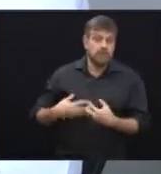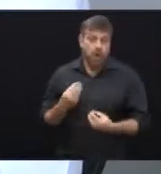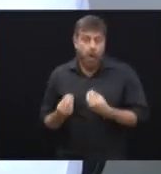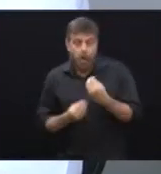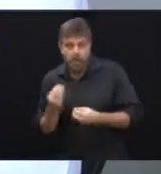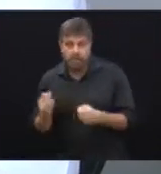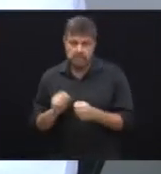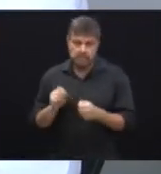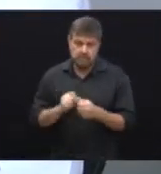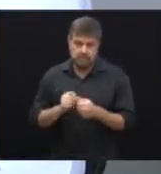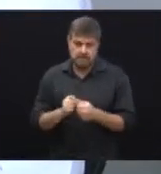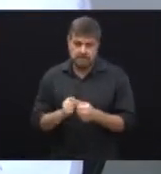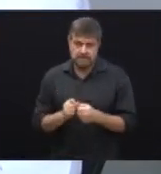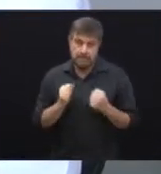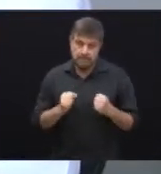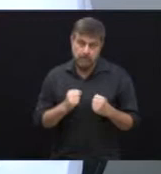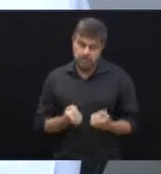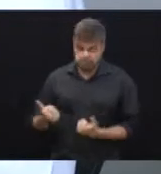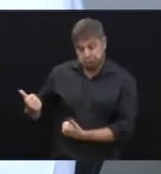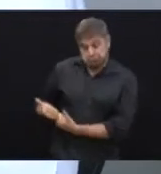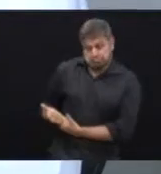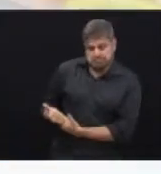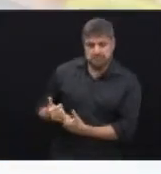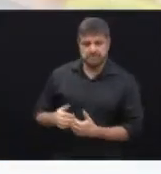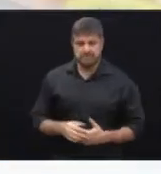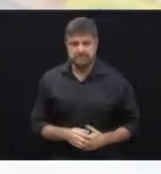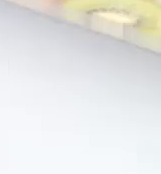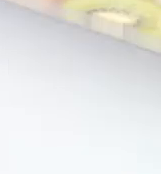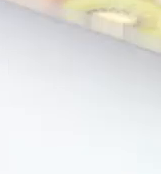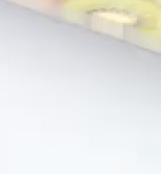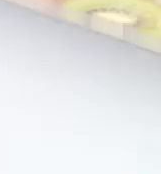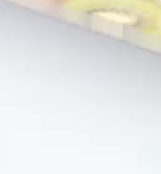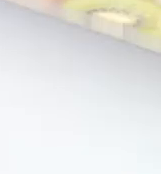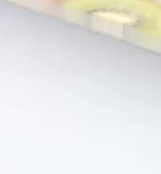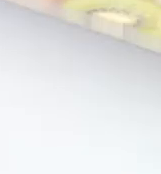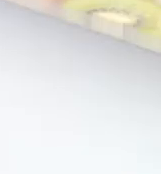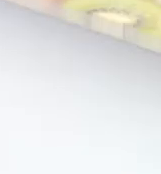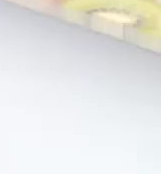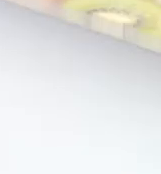não funciona é isso, ou a diálise ou o transplante.